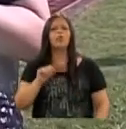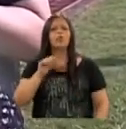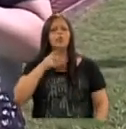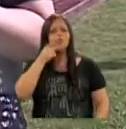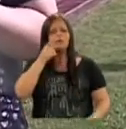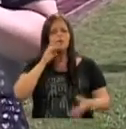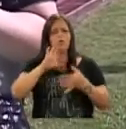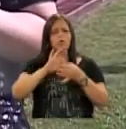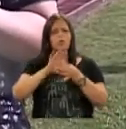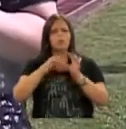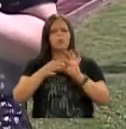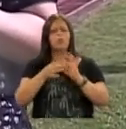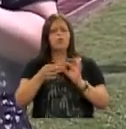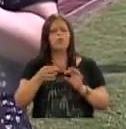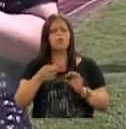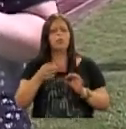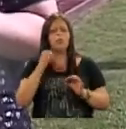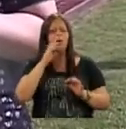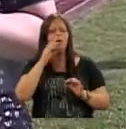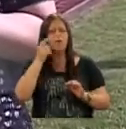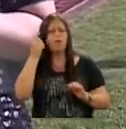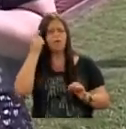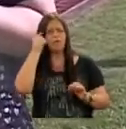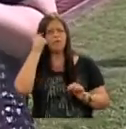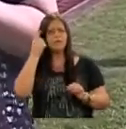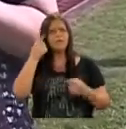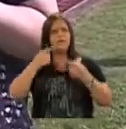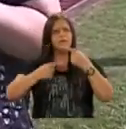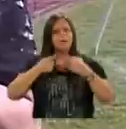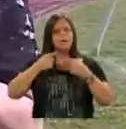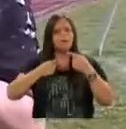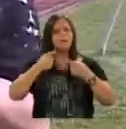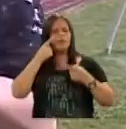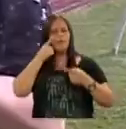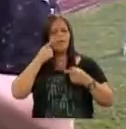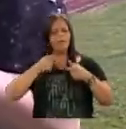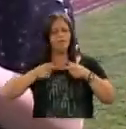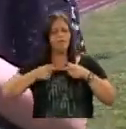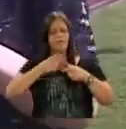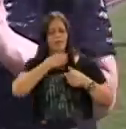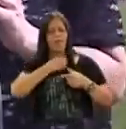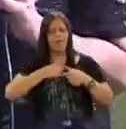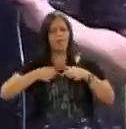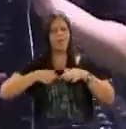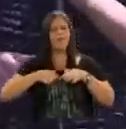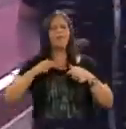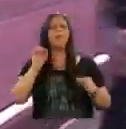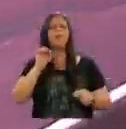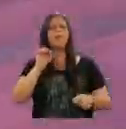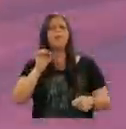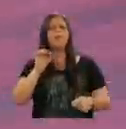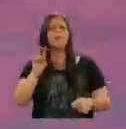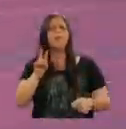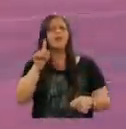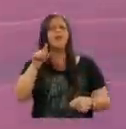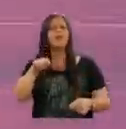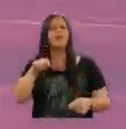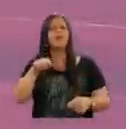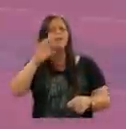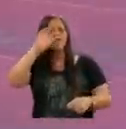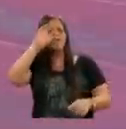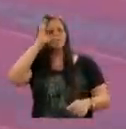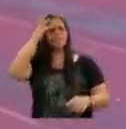logo vem à mente uma disputa acirrada por medalhas mas aqui o que vale mesmo é a superação